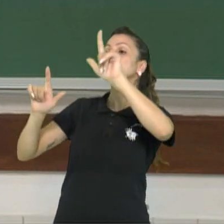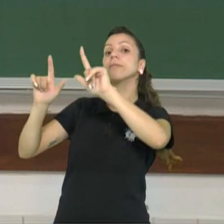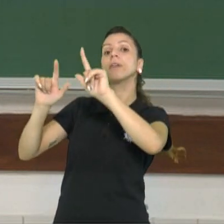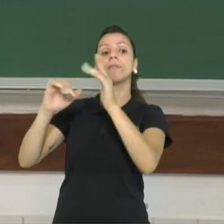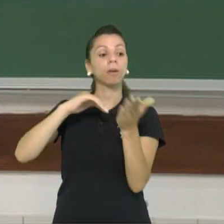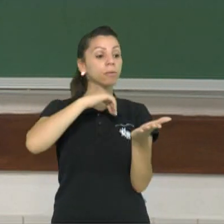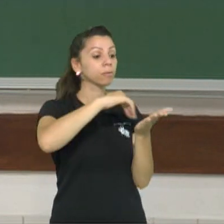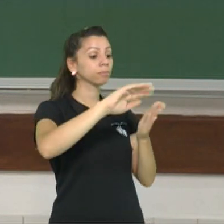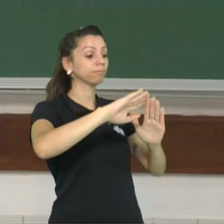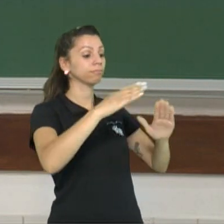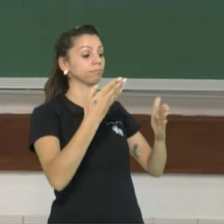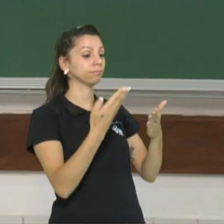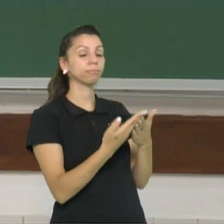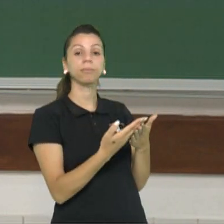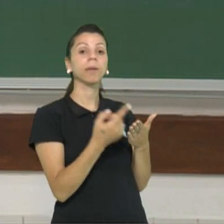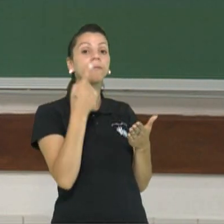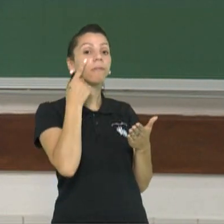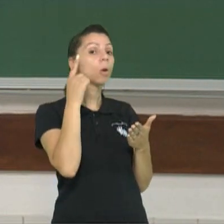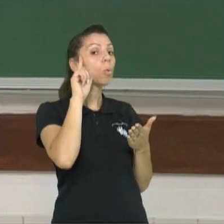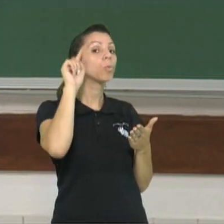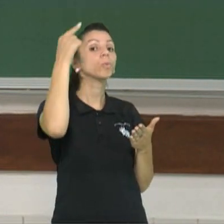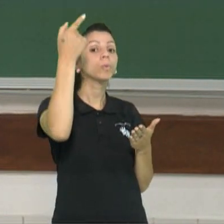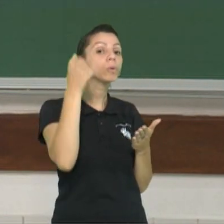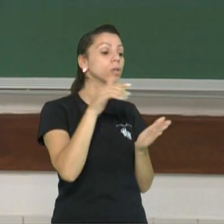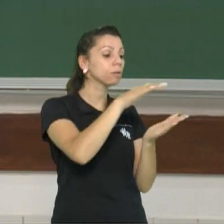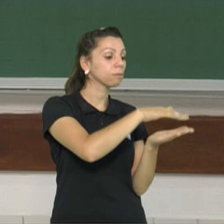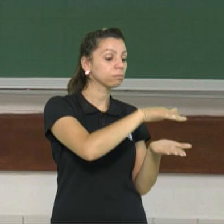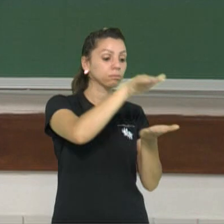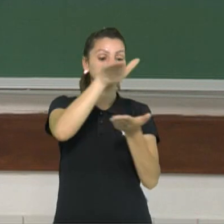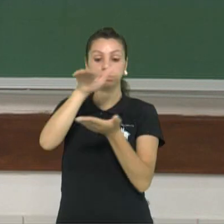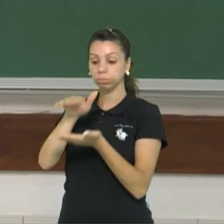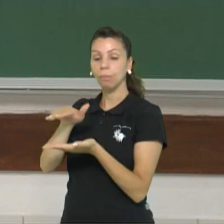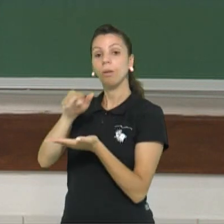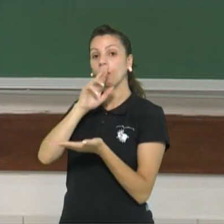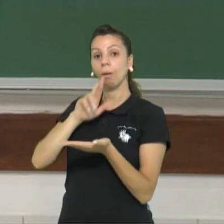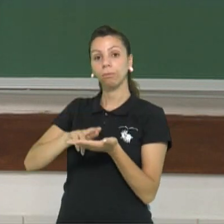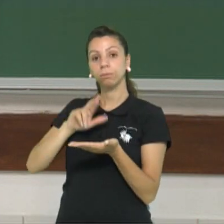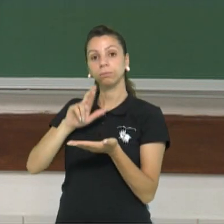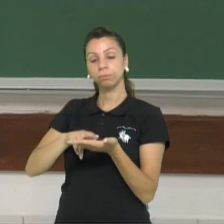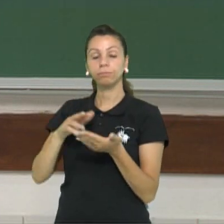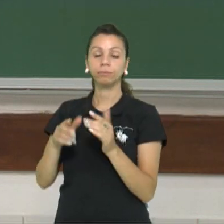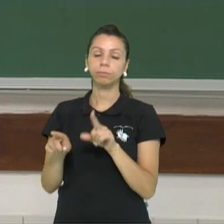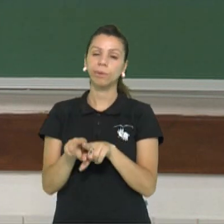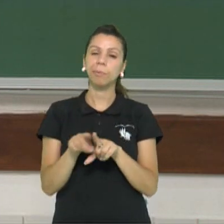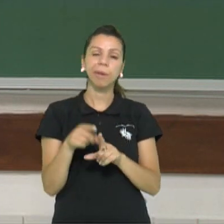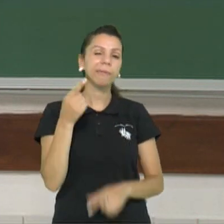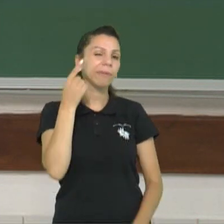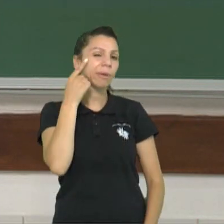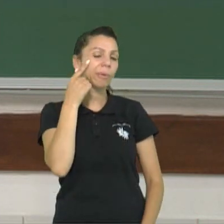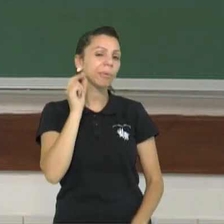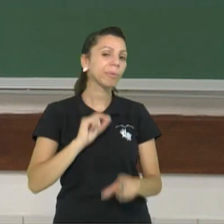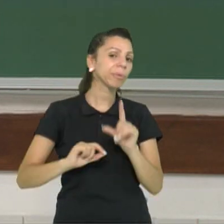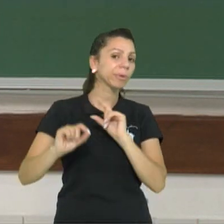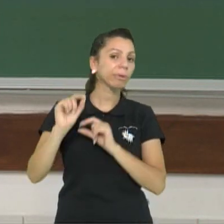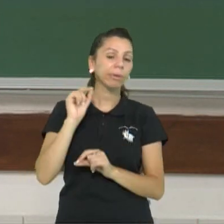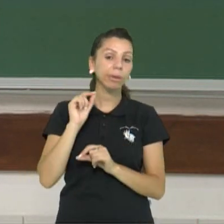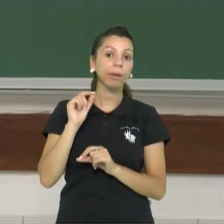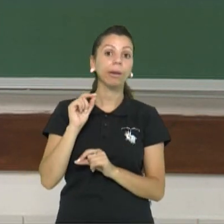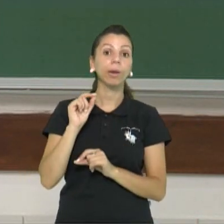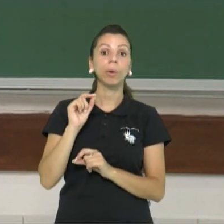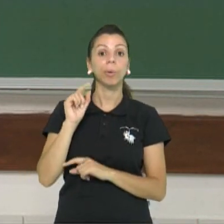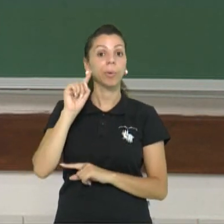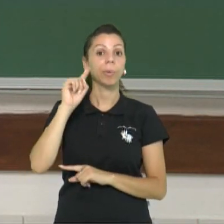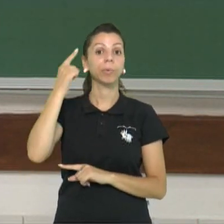e verifique a possibilidade da retirada de materiais, né? Ao entrar em contato com a sua escola, também verifique os dias e horários